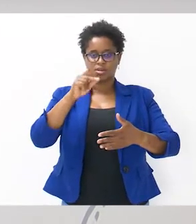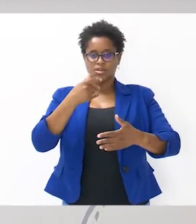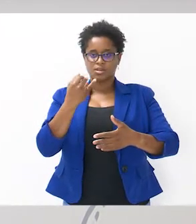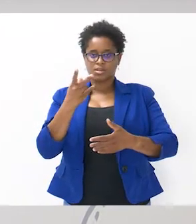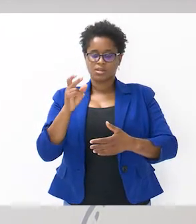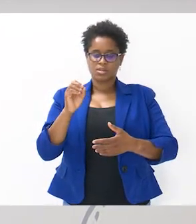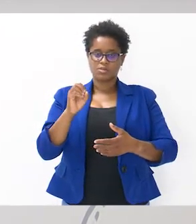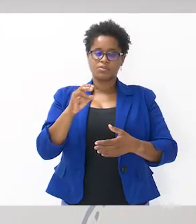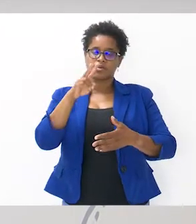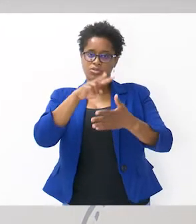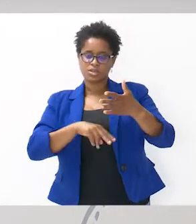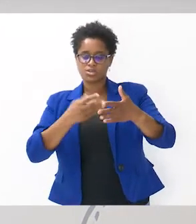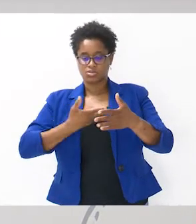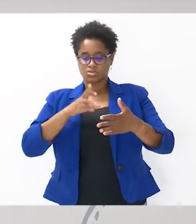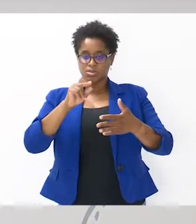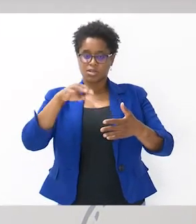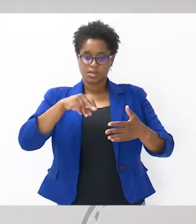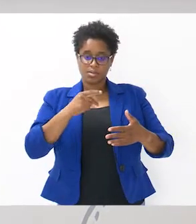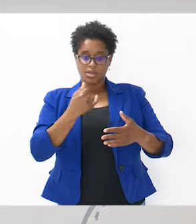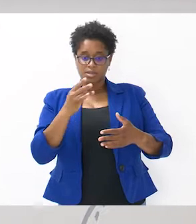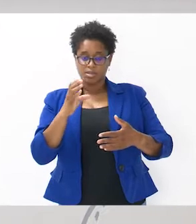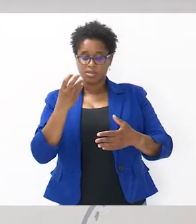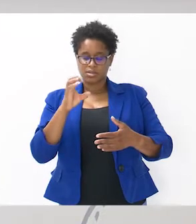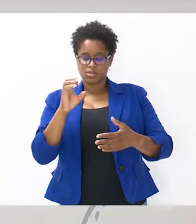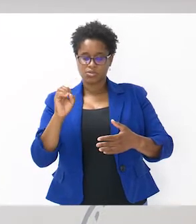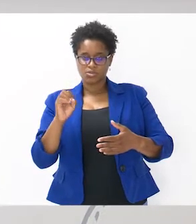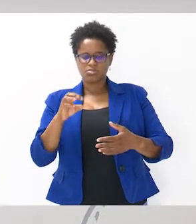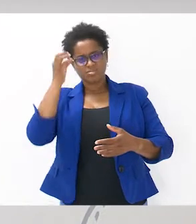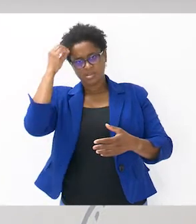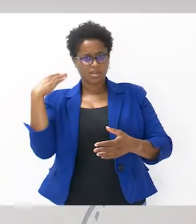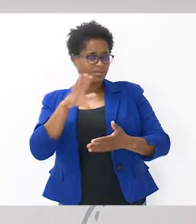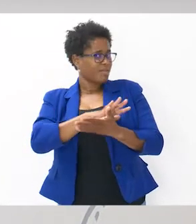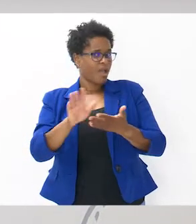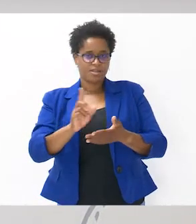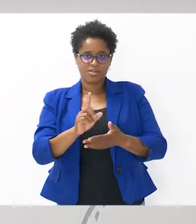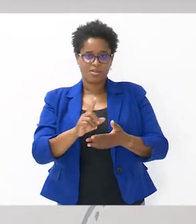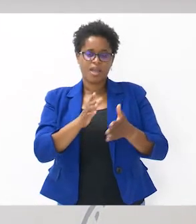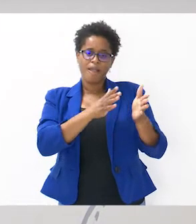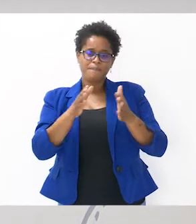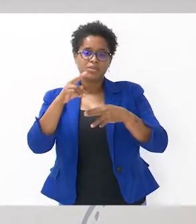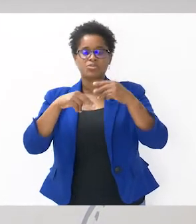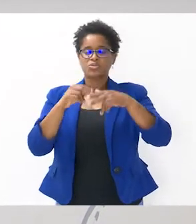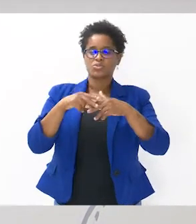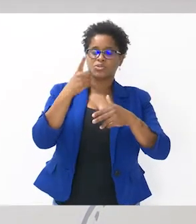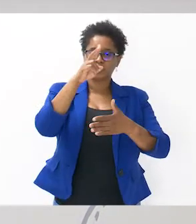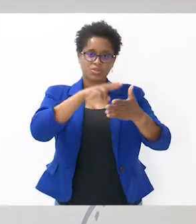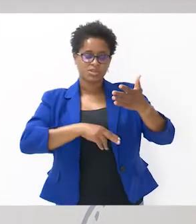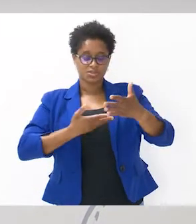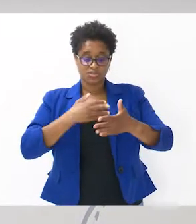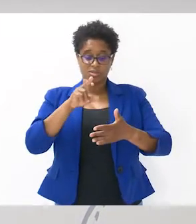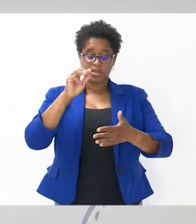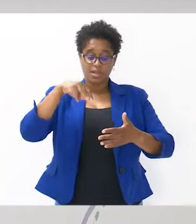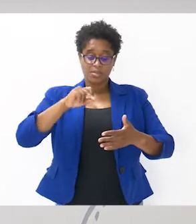texto dramático? E não esqueceram-se de nada? As partes constituintes de um texto